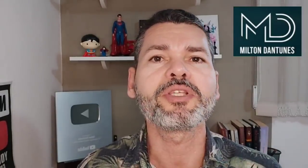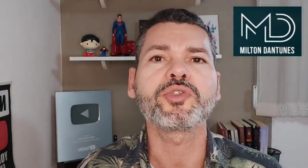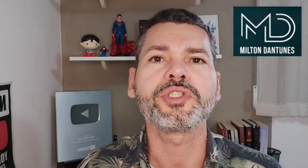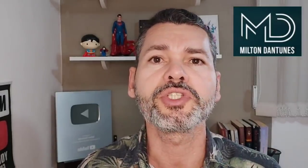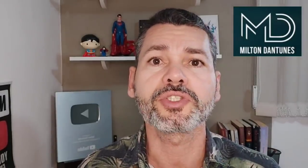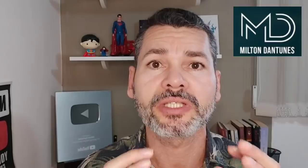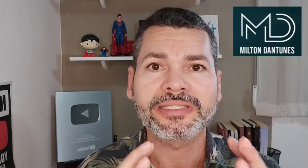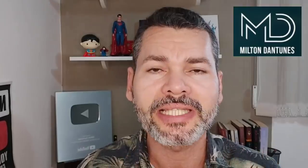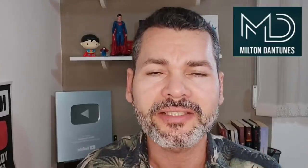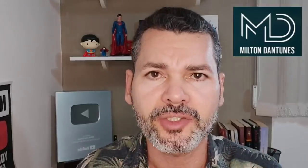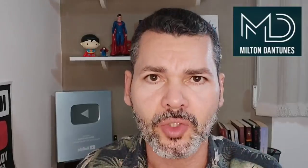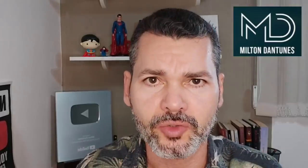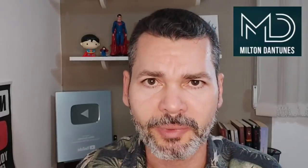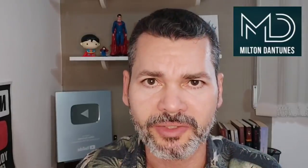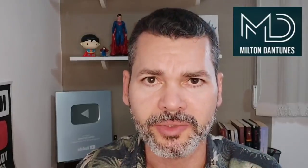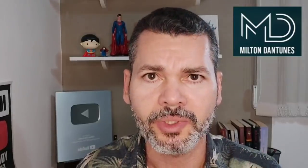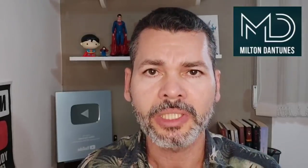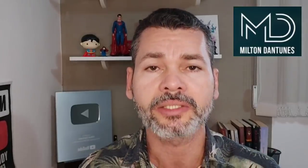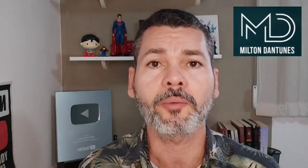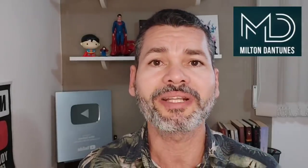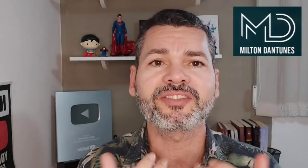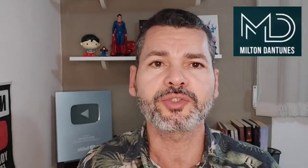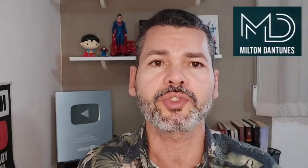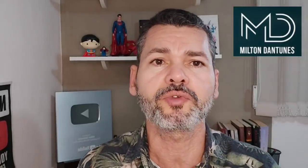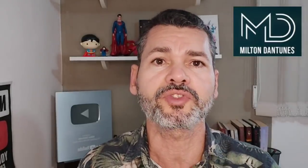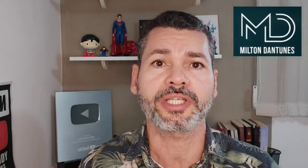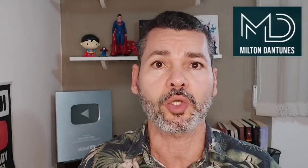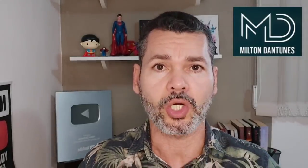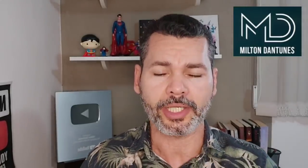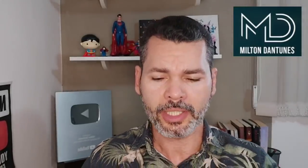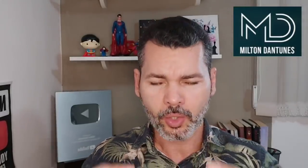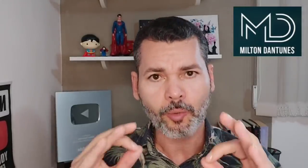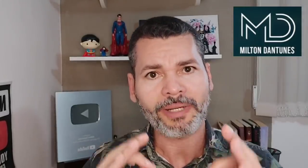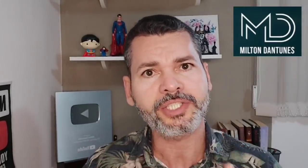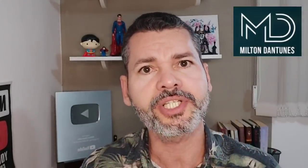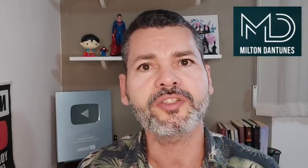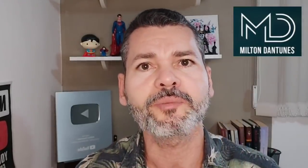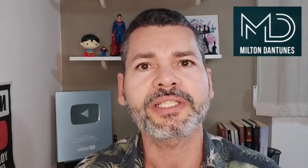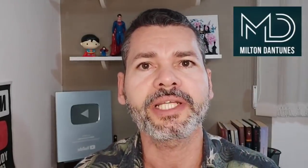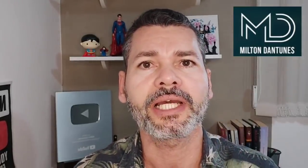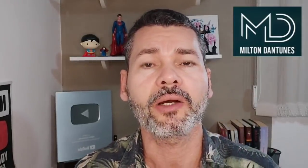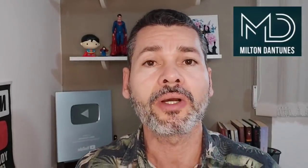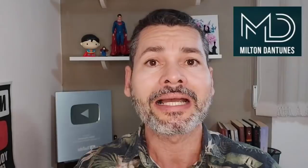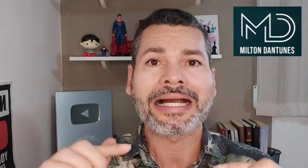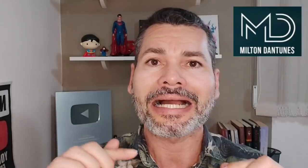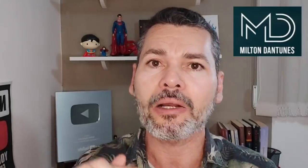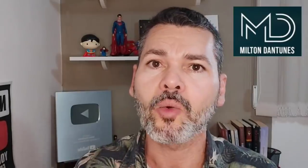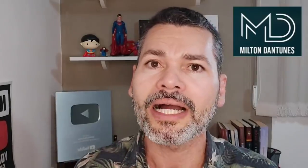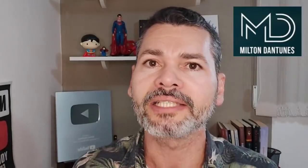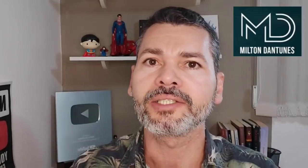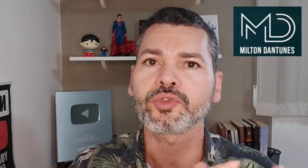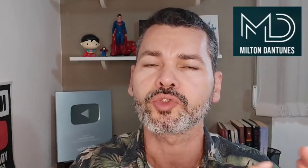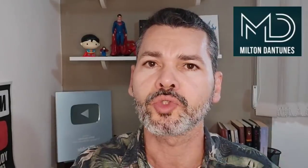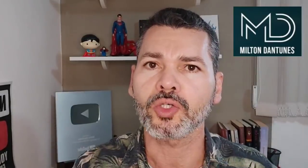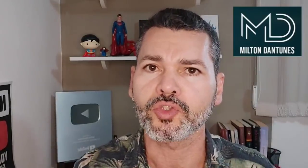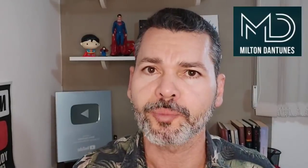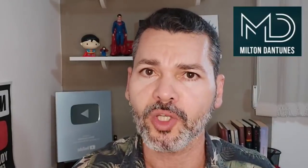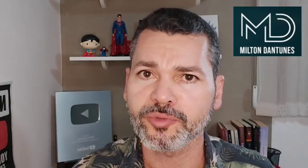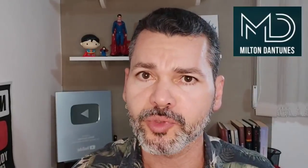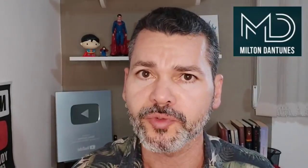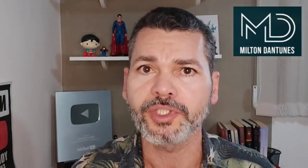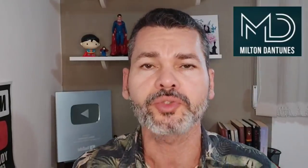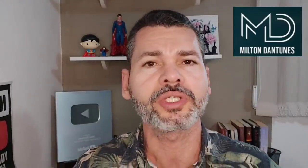e pensionistas desse nosso Brasil. Então eu preciso que você agora compartilhe esse material, aguardem os